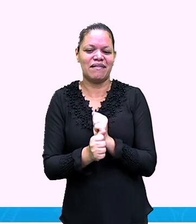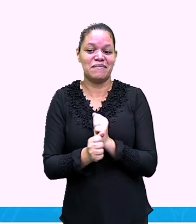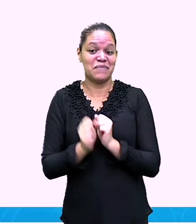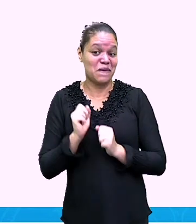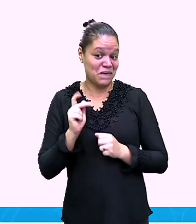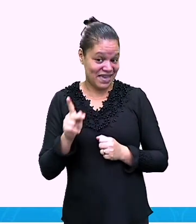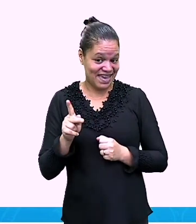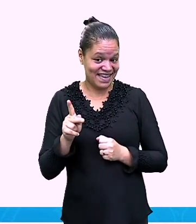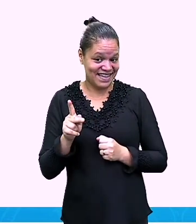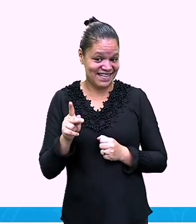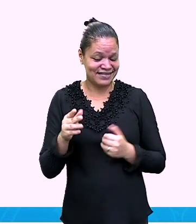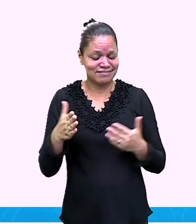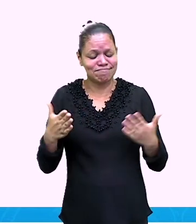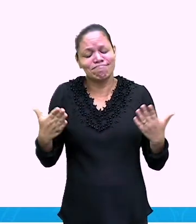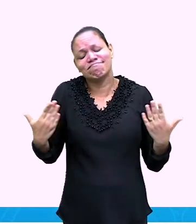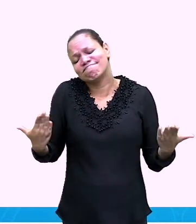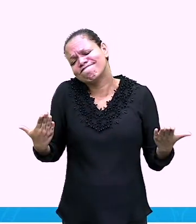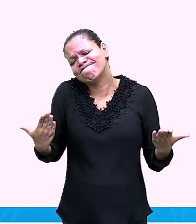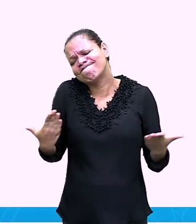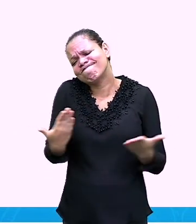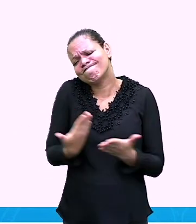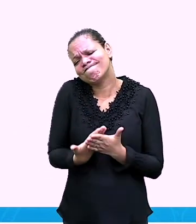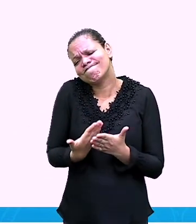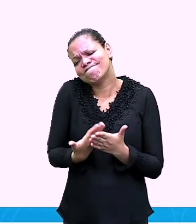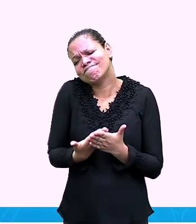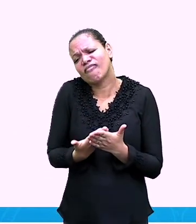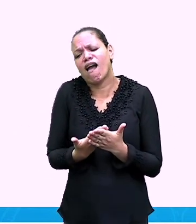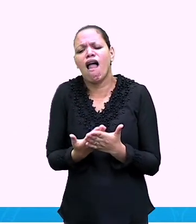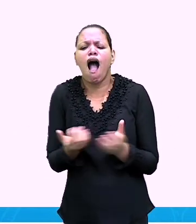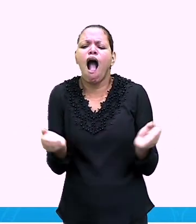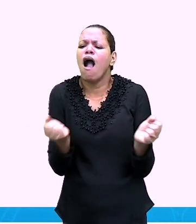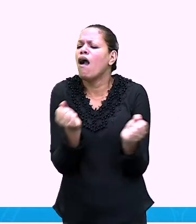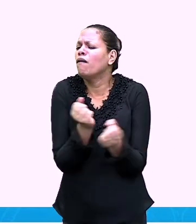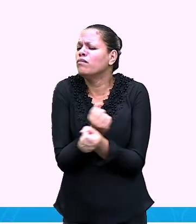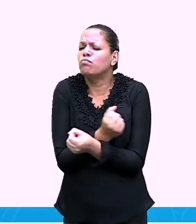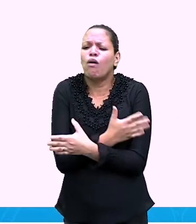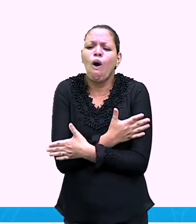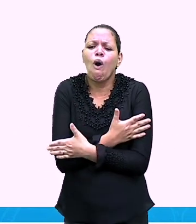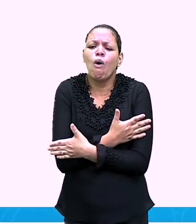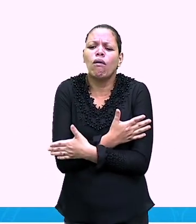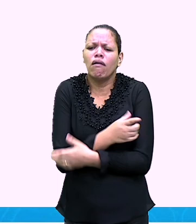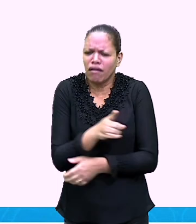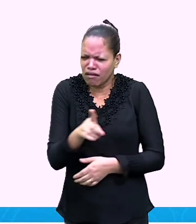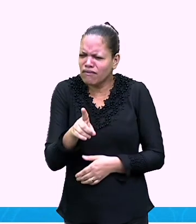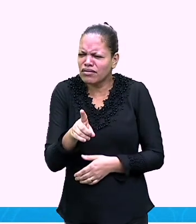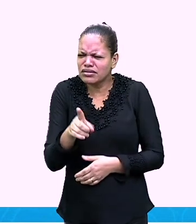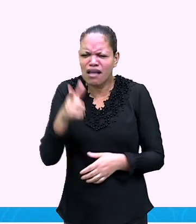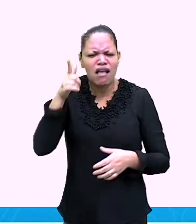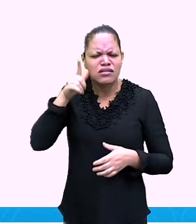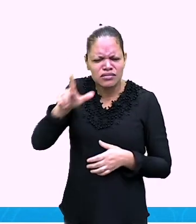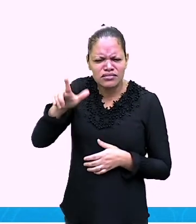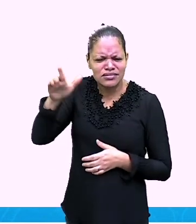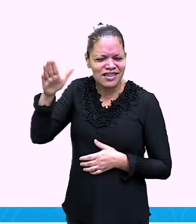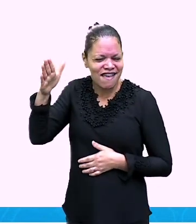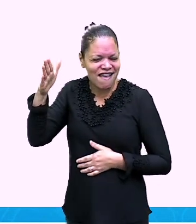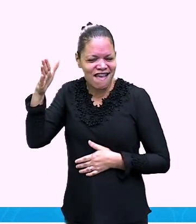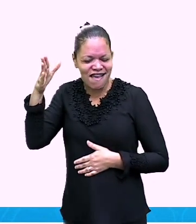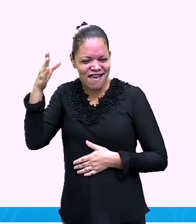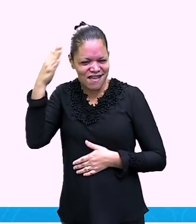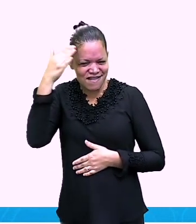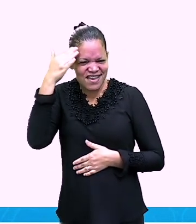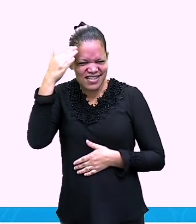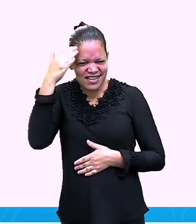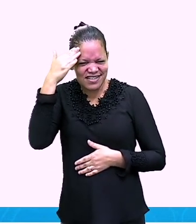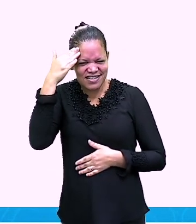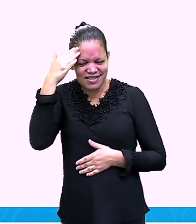Ai, que pena, nossa aula acabou, professora. E aí, vocês conseguiram aprender? A leitura não foi legal? A gente